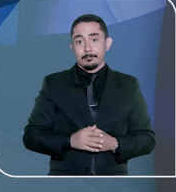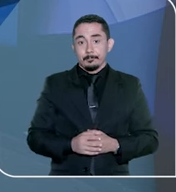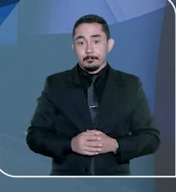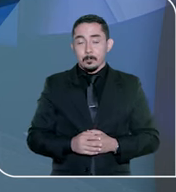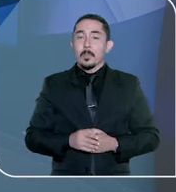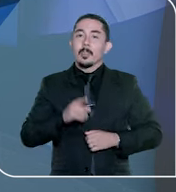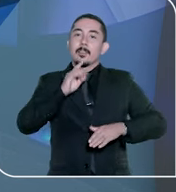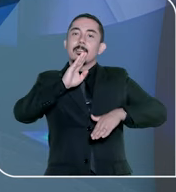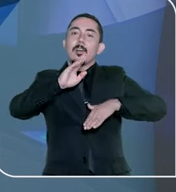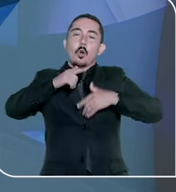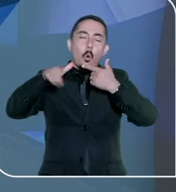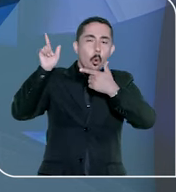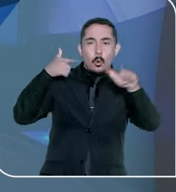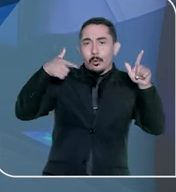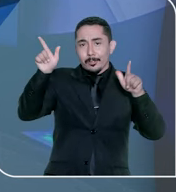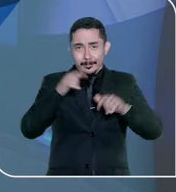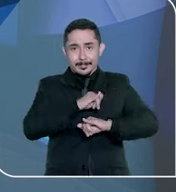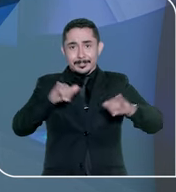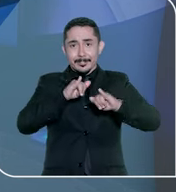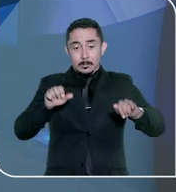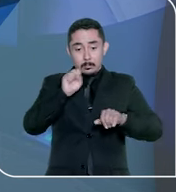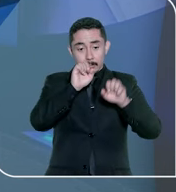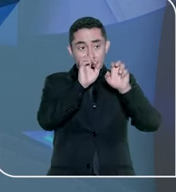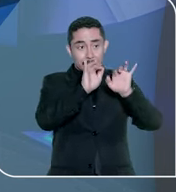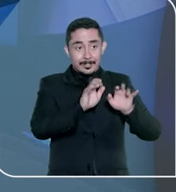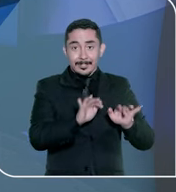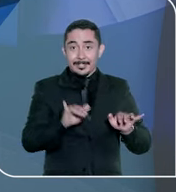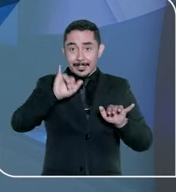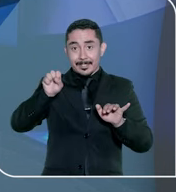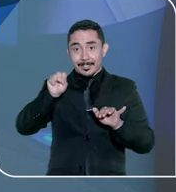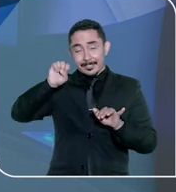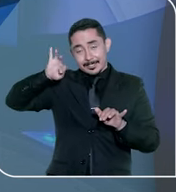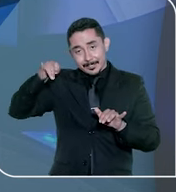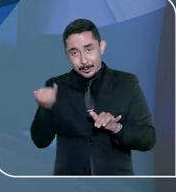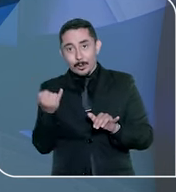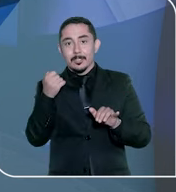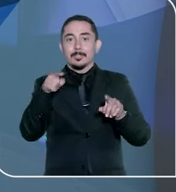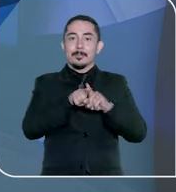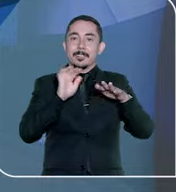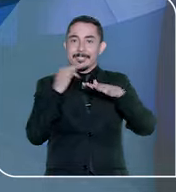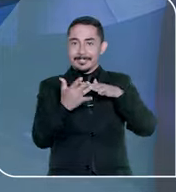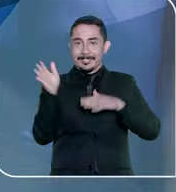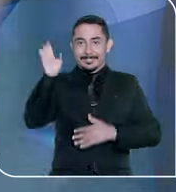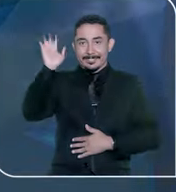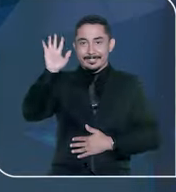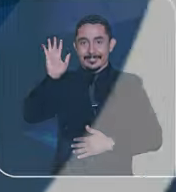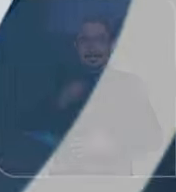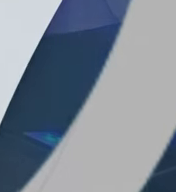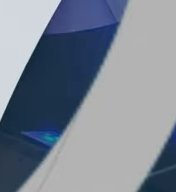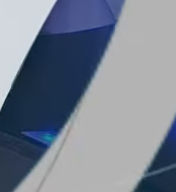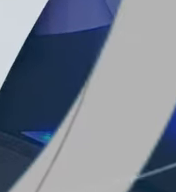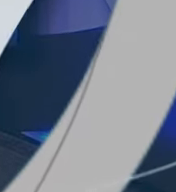Você confere outras notícias no site do STJ e nas nossas redes sociais. Até a próxima!